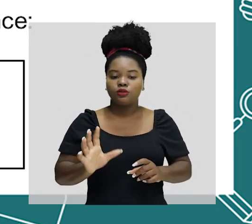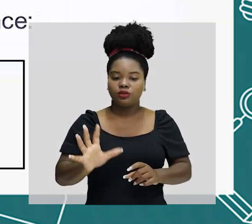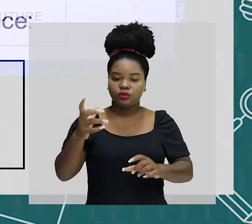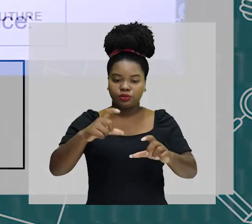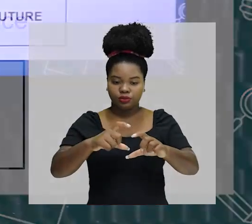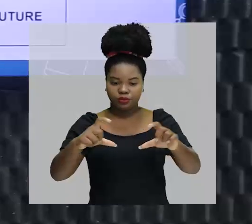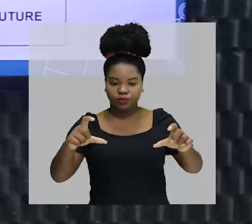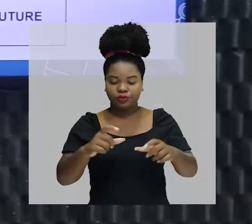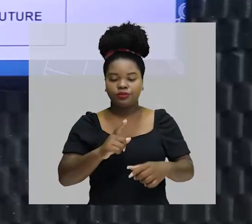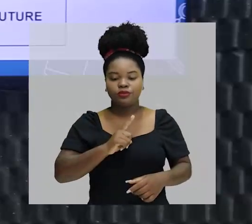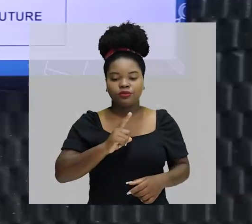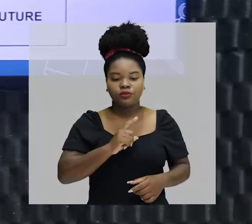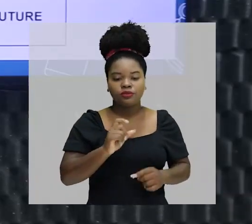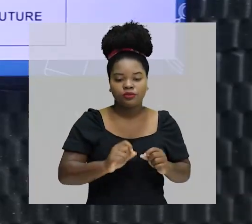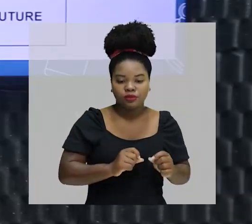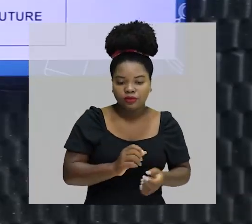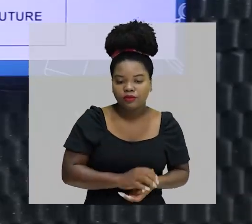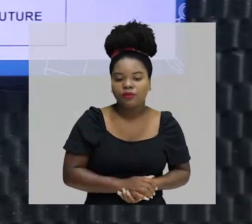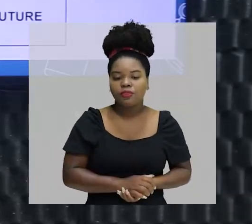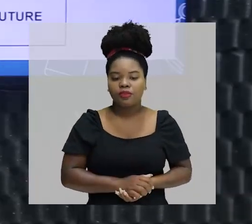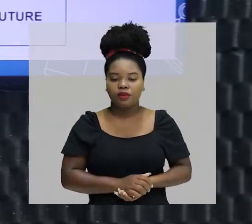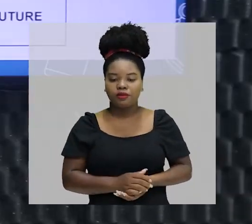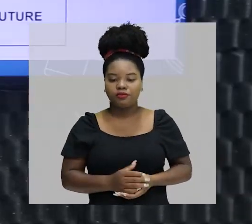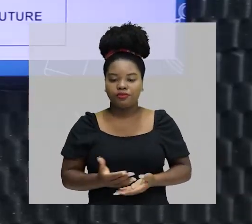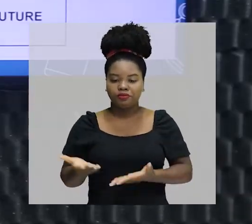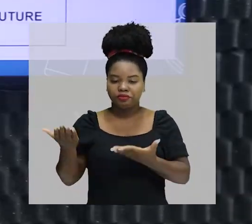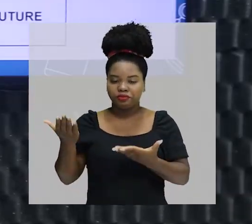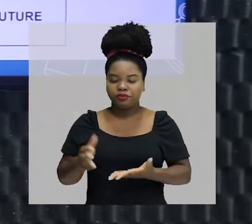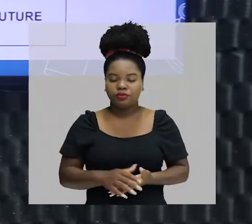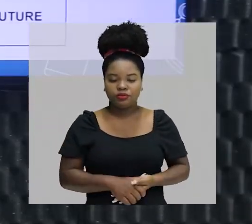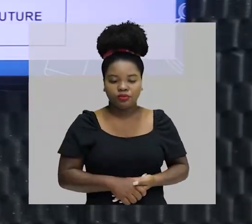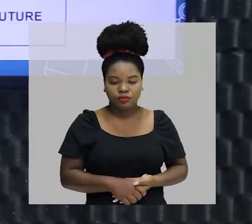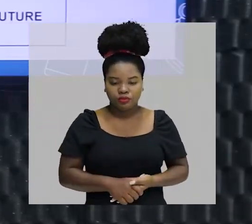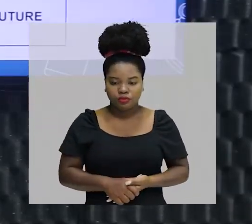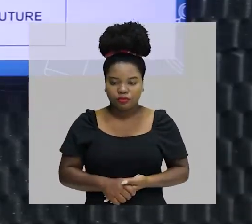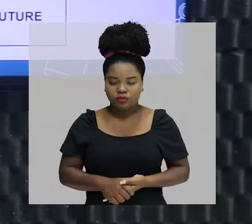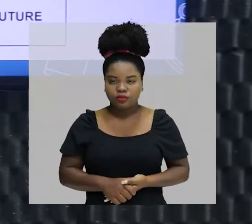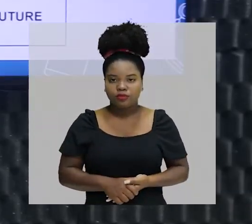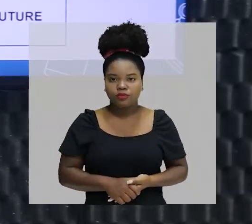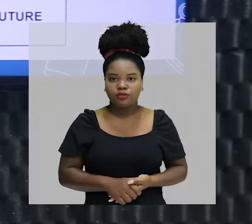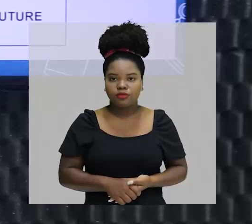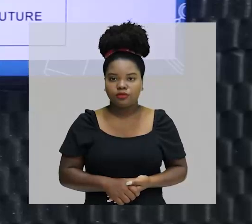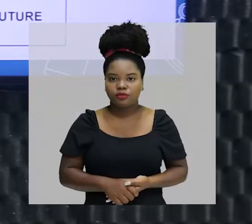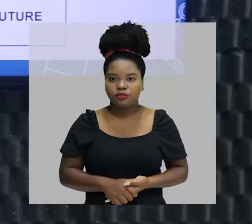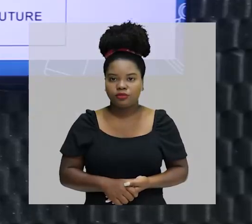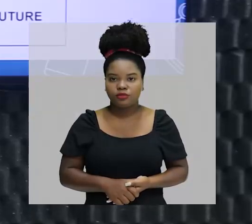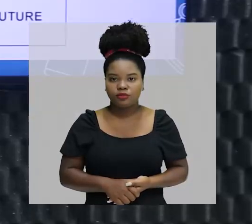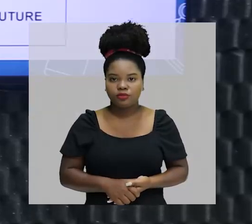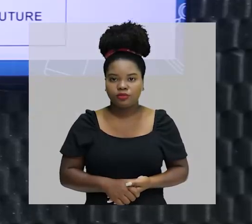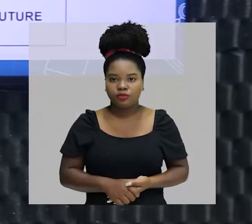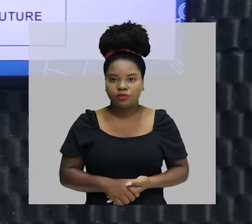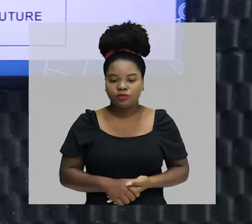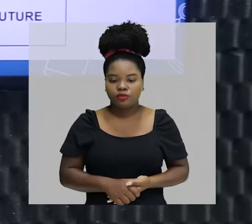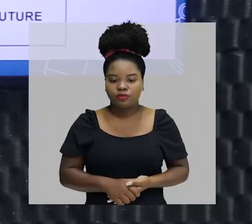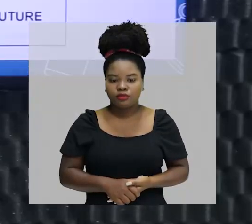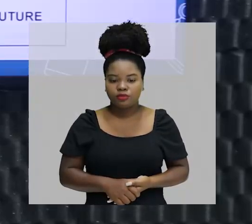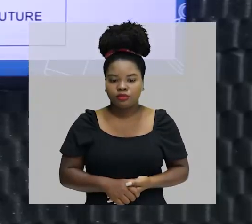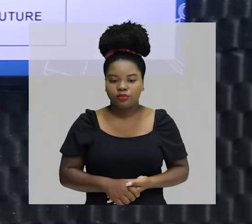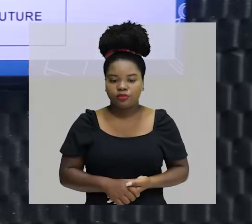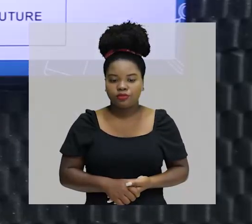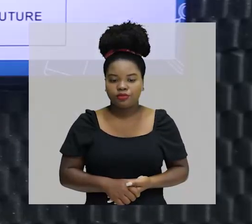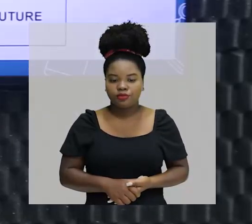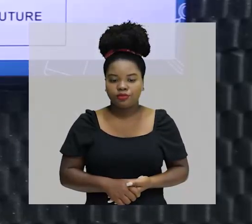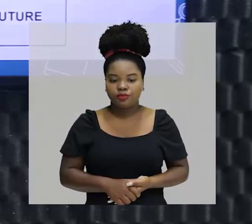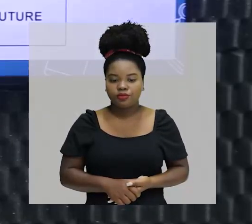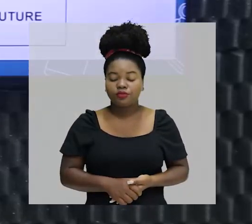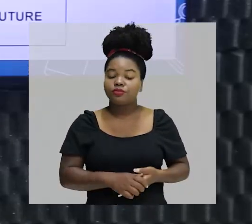aqui, the tense of a verb tells you when a person did something or when something existed or happened. Ou